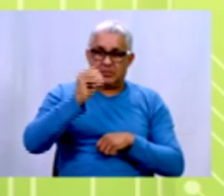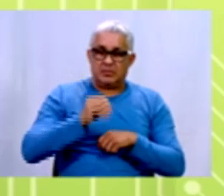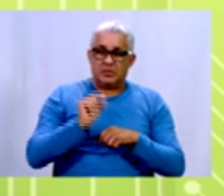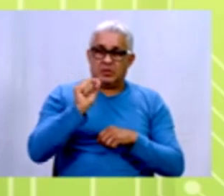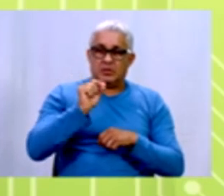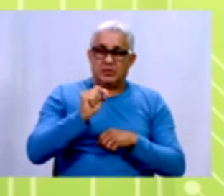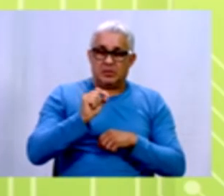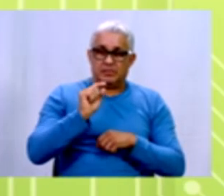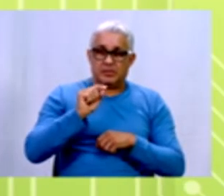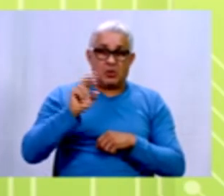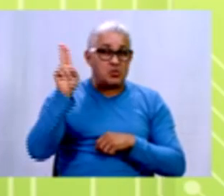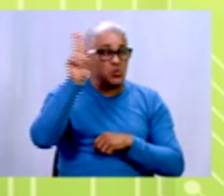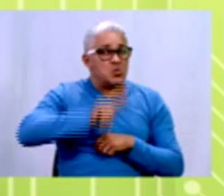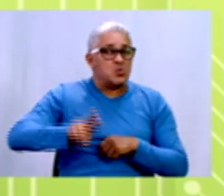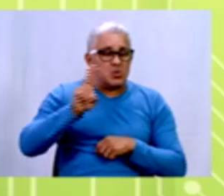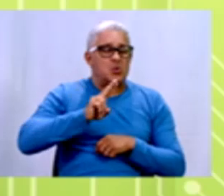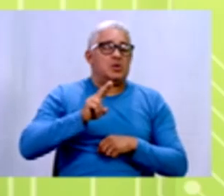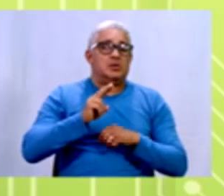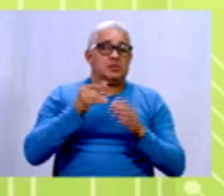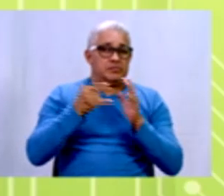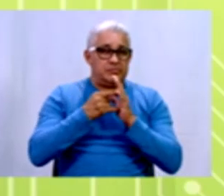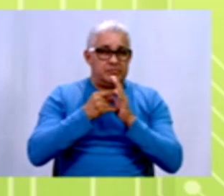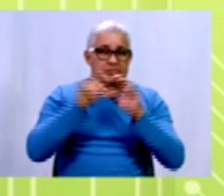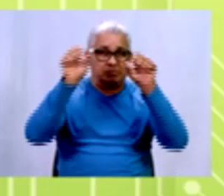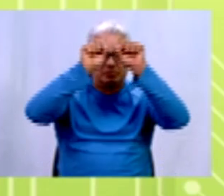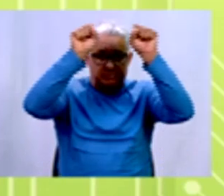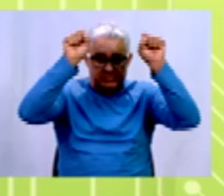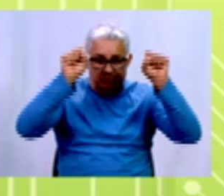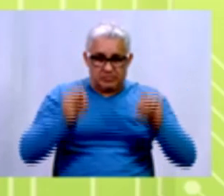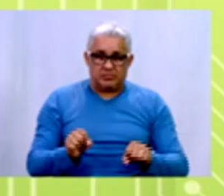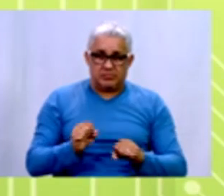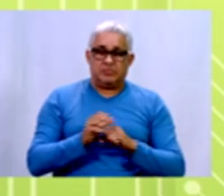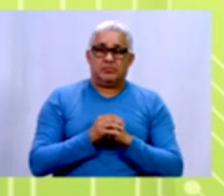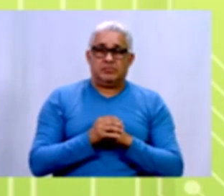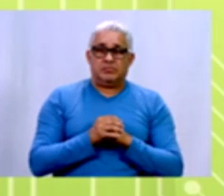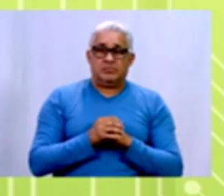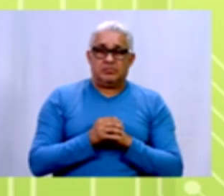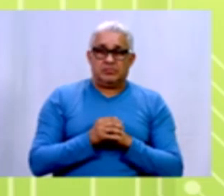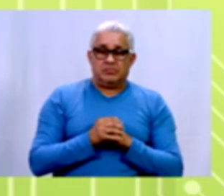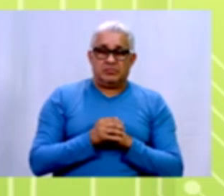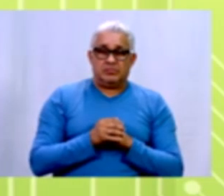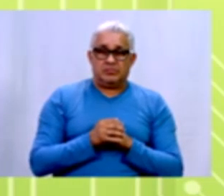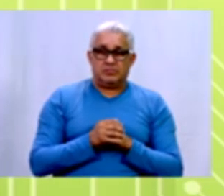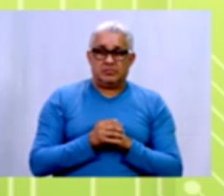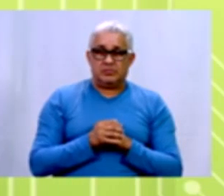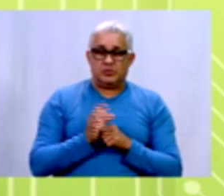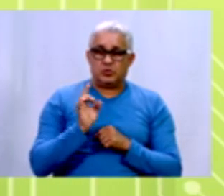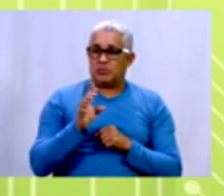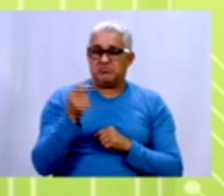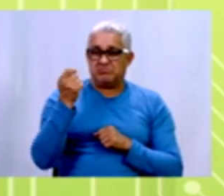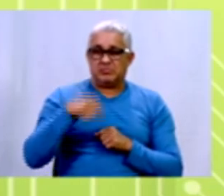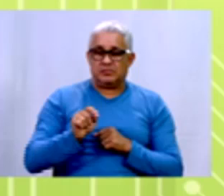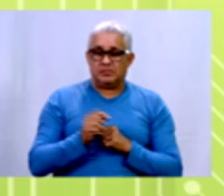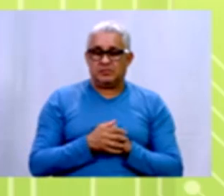muito útil no desenvolvimento de sistemas, trabalharmos aí pareado. Então, simplesmente não